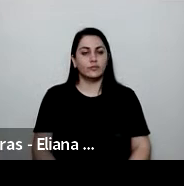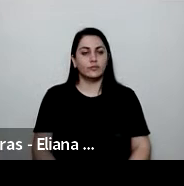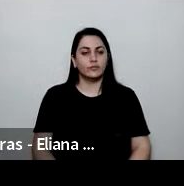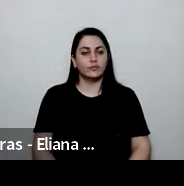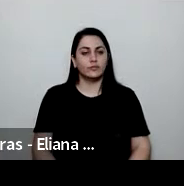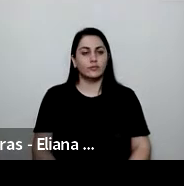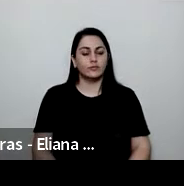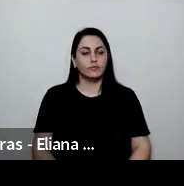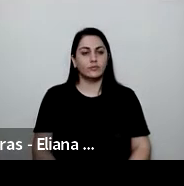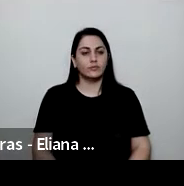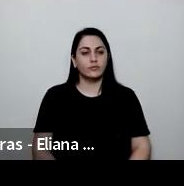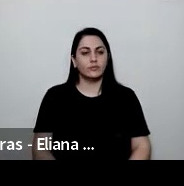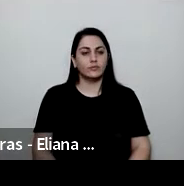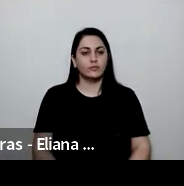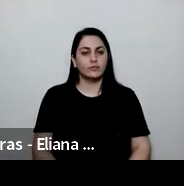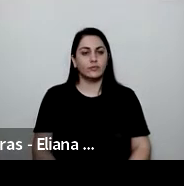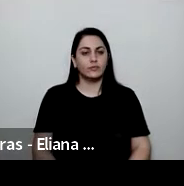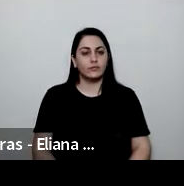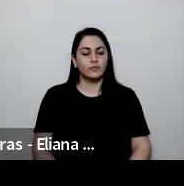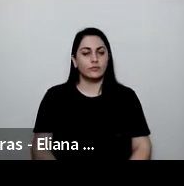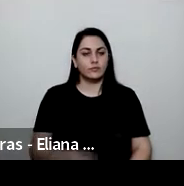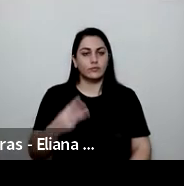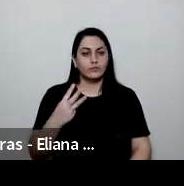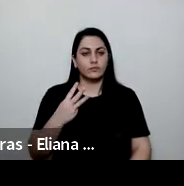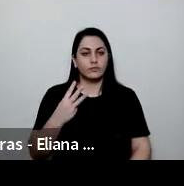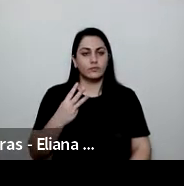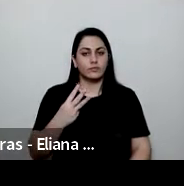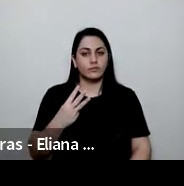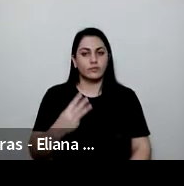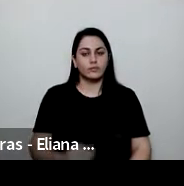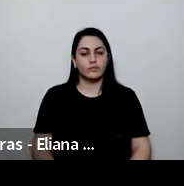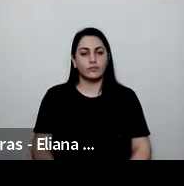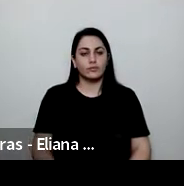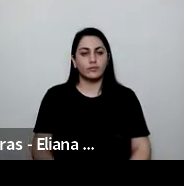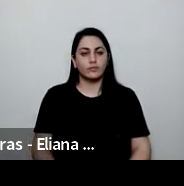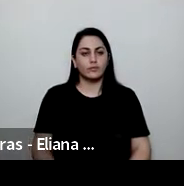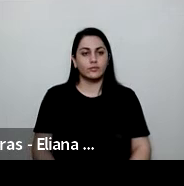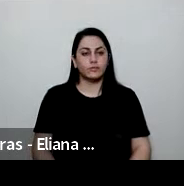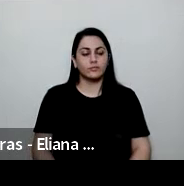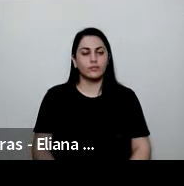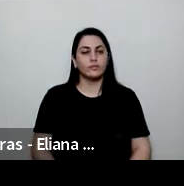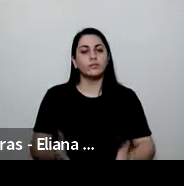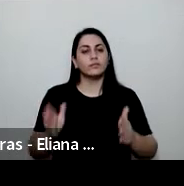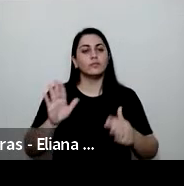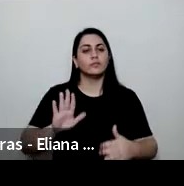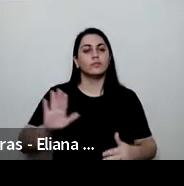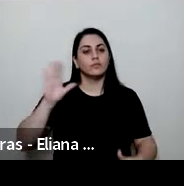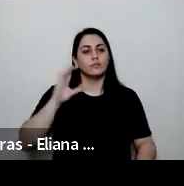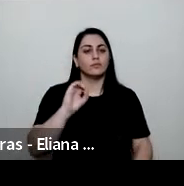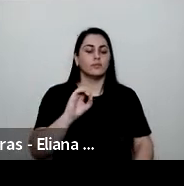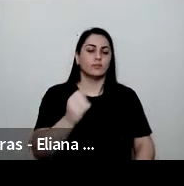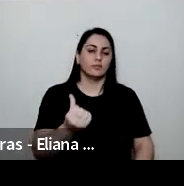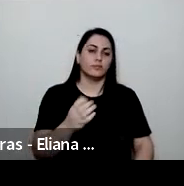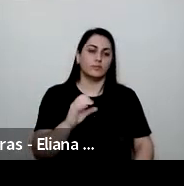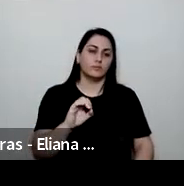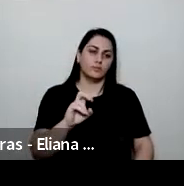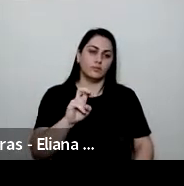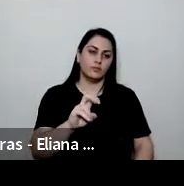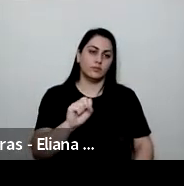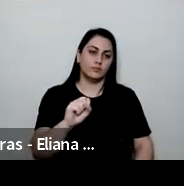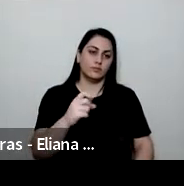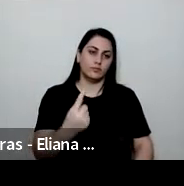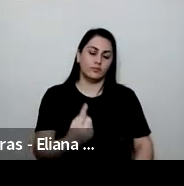o terceiro né registro de candidaturas r671